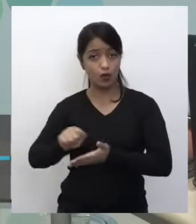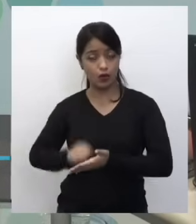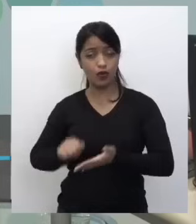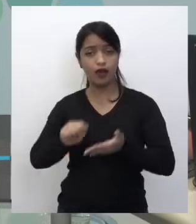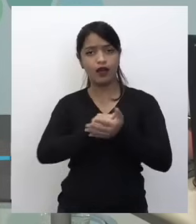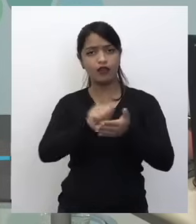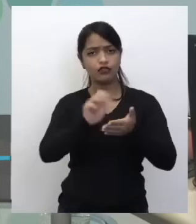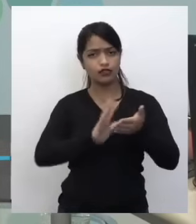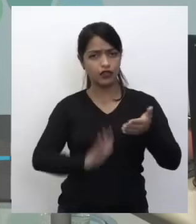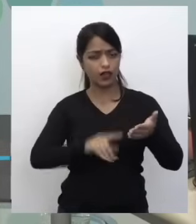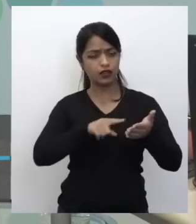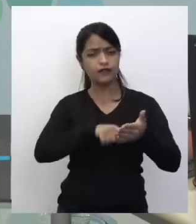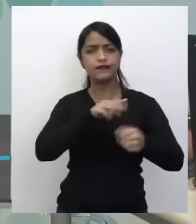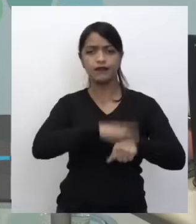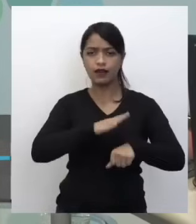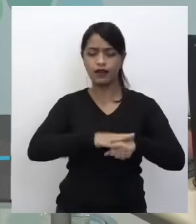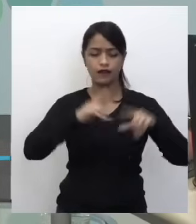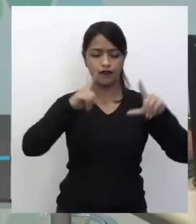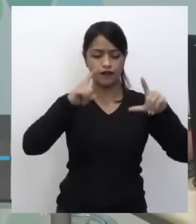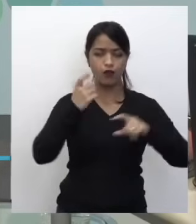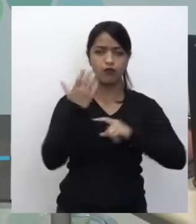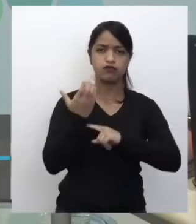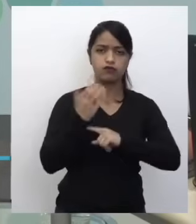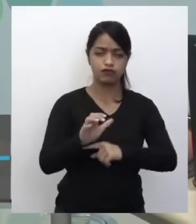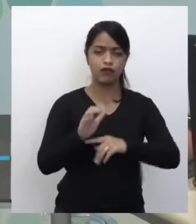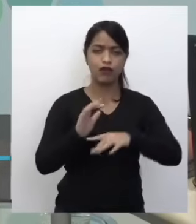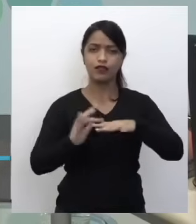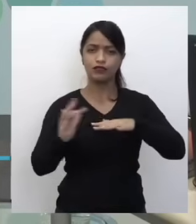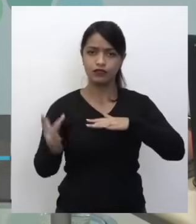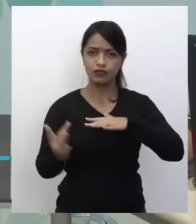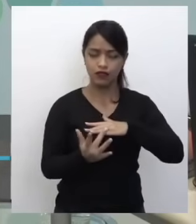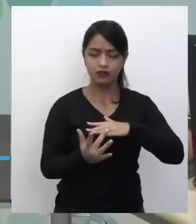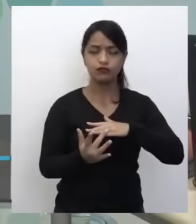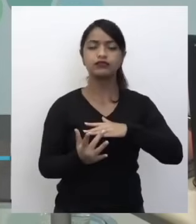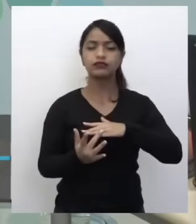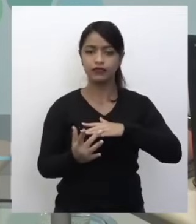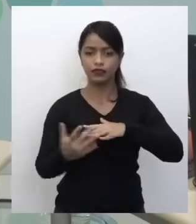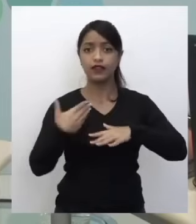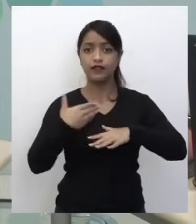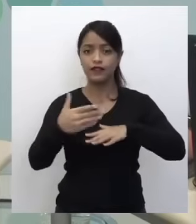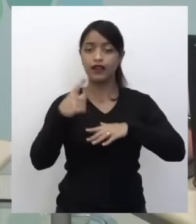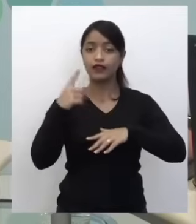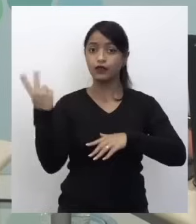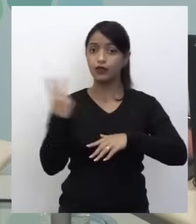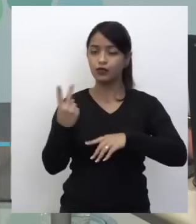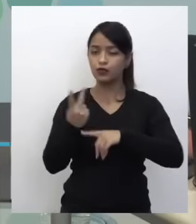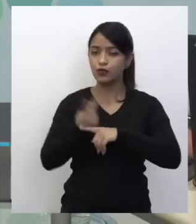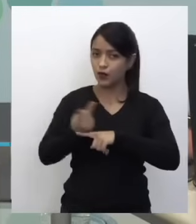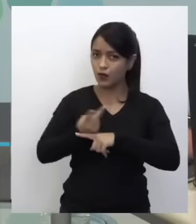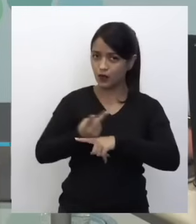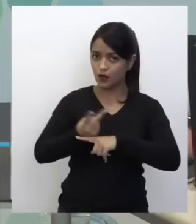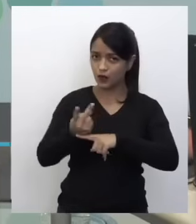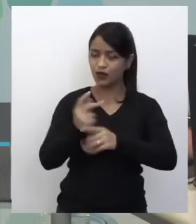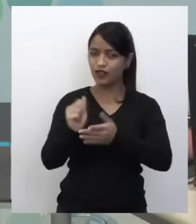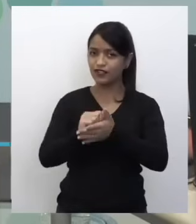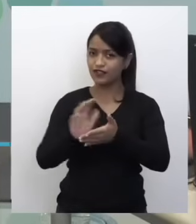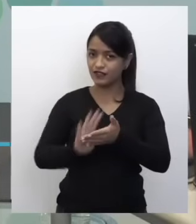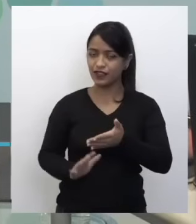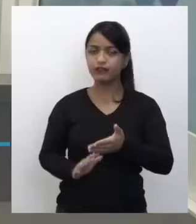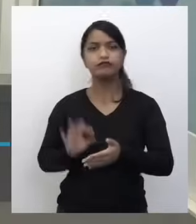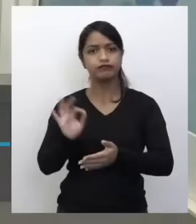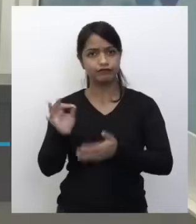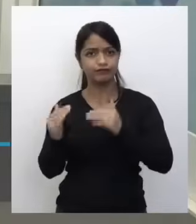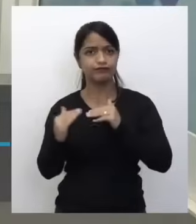atividades, tirem foto, publiquem aí nas redes sociais, que a gente vai à caça depois, né, professor, dessas atividades.